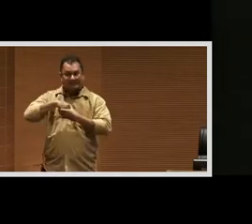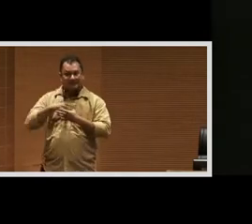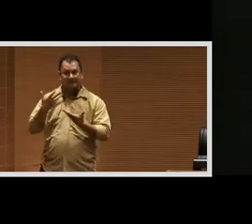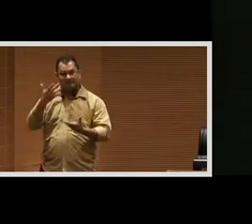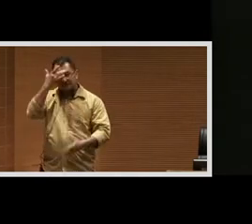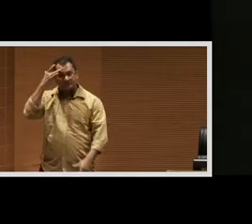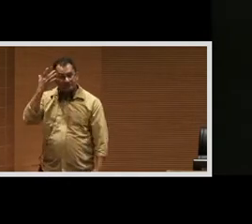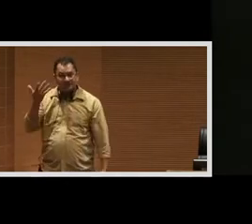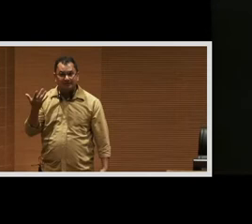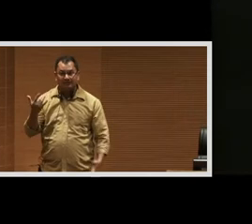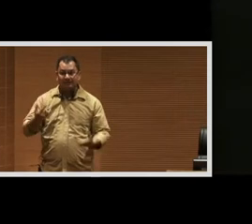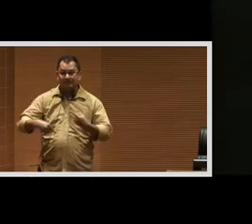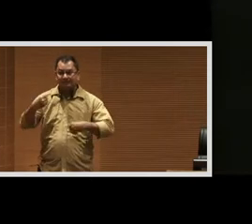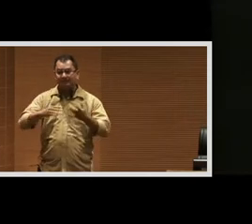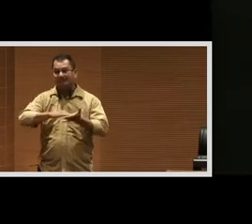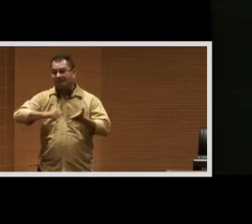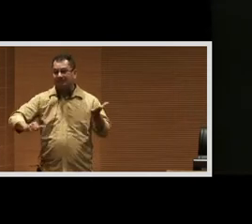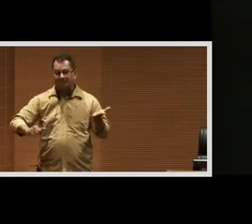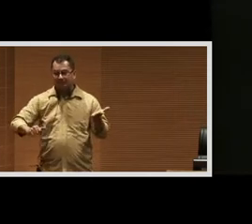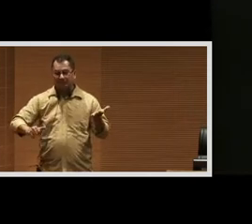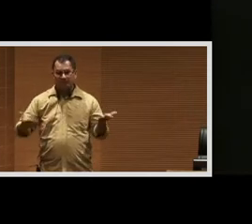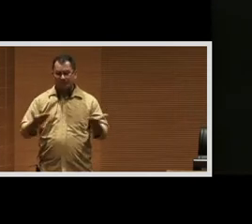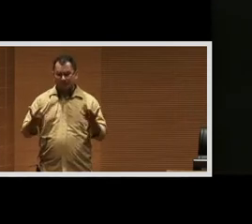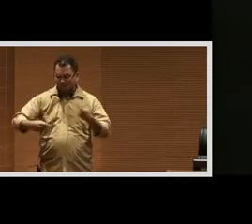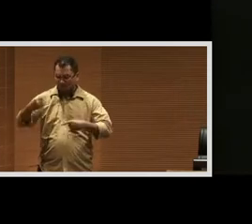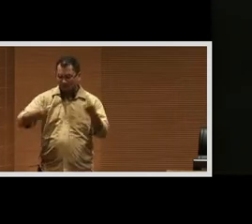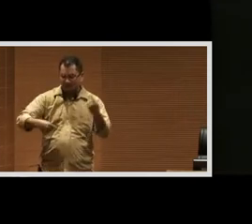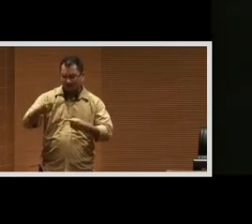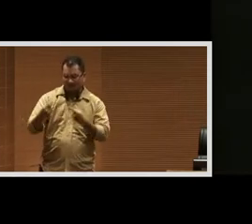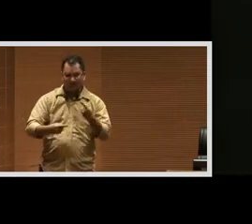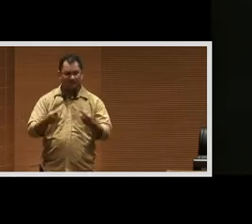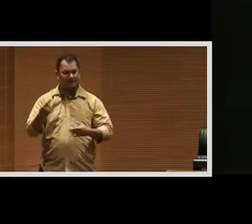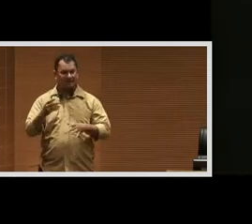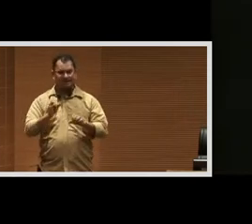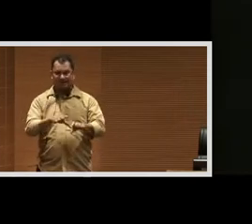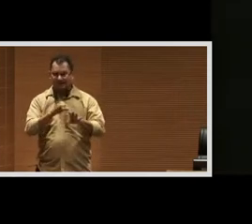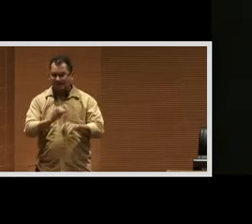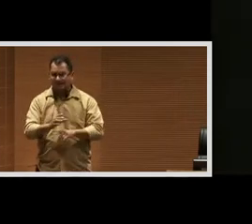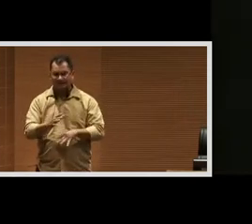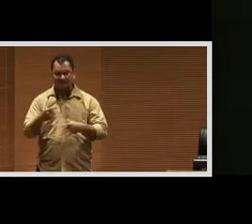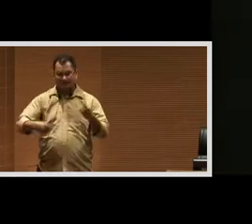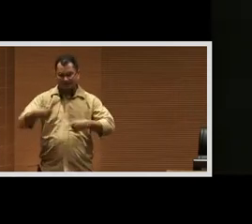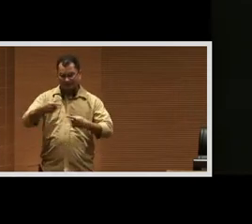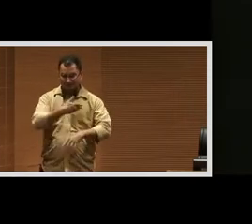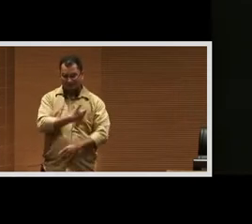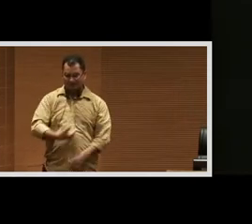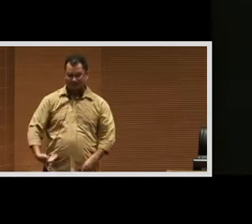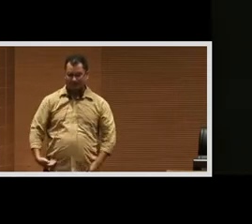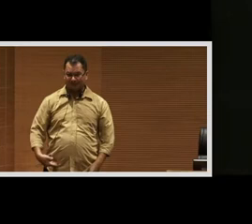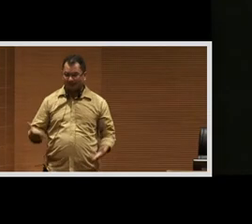totalmente despolitizado. Não se discute política educacional, não se discute políticas públicas,